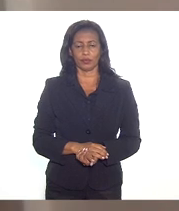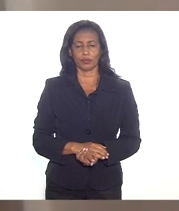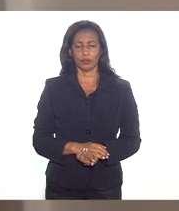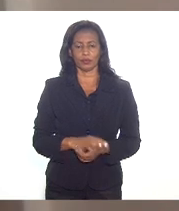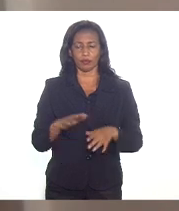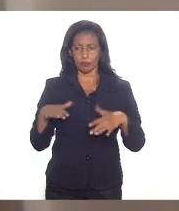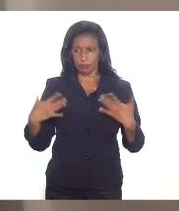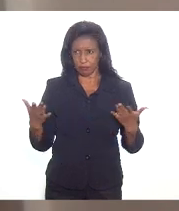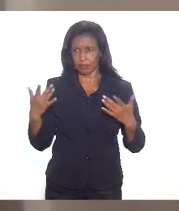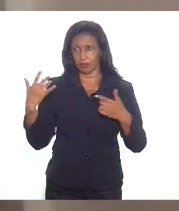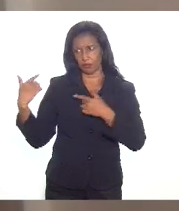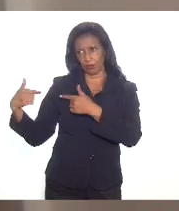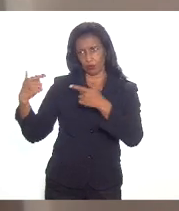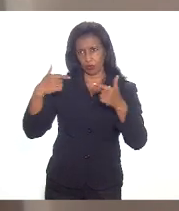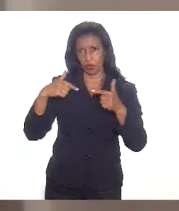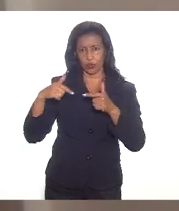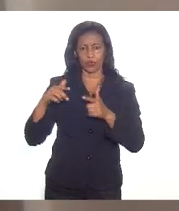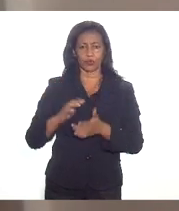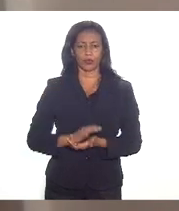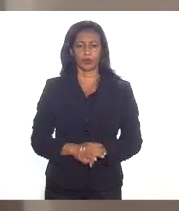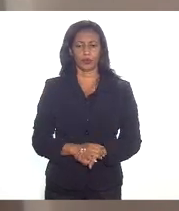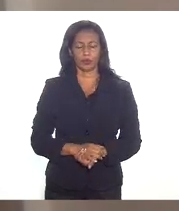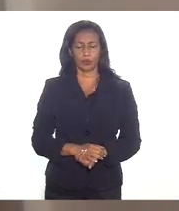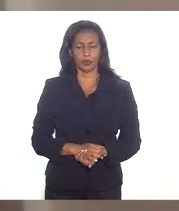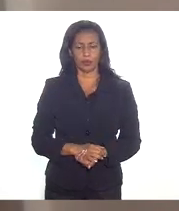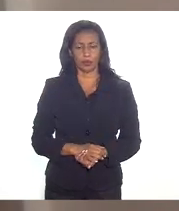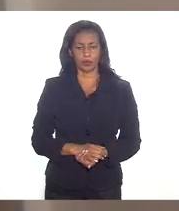Enfim, a gente já discutiu isso, vai lá.